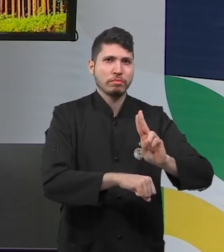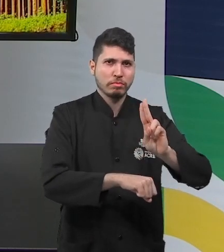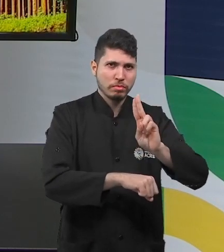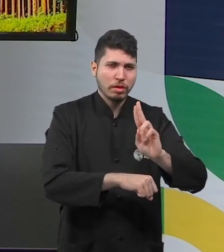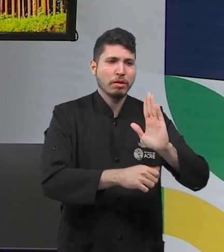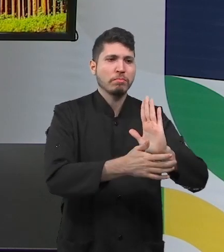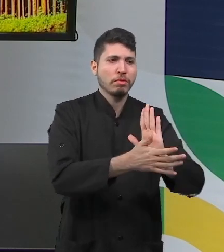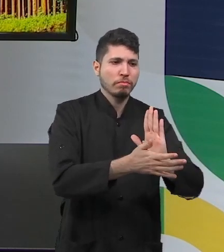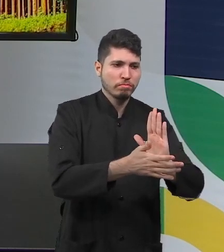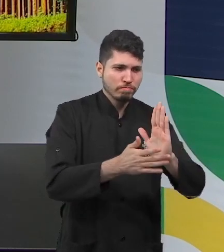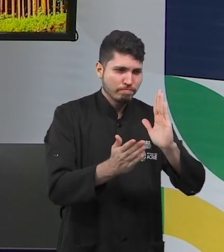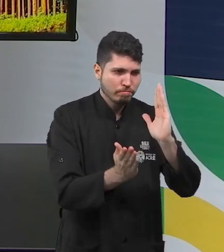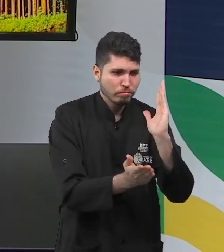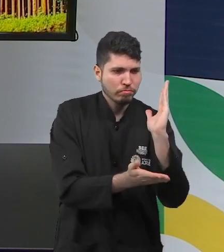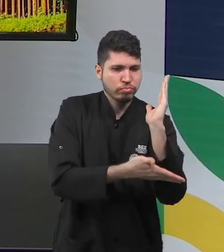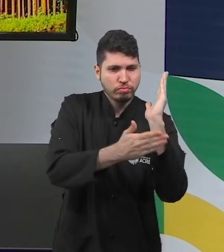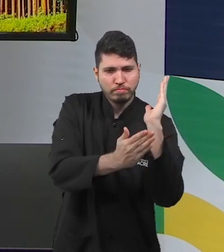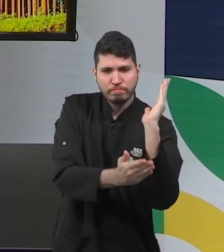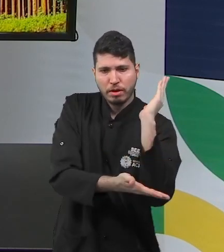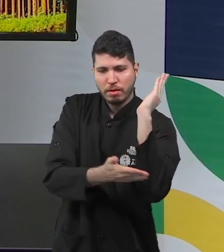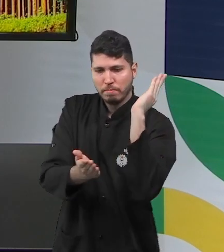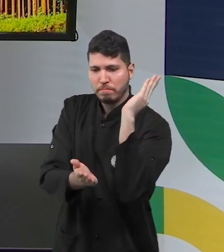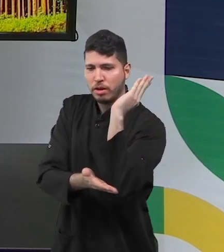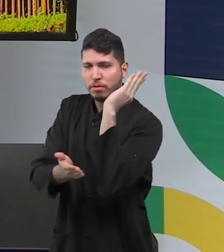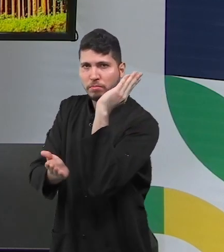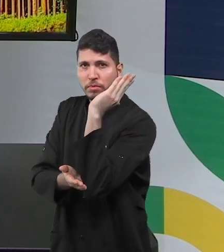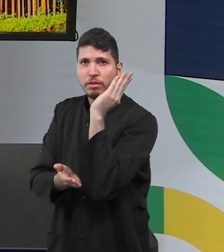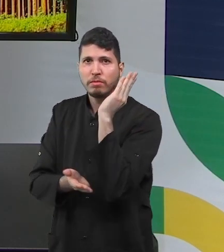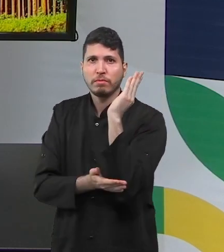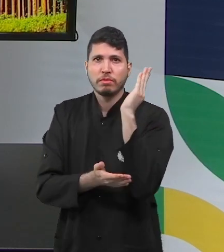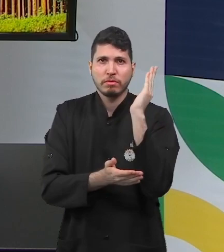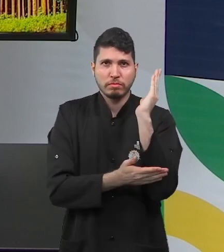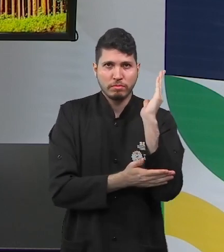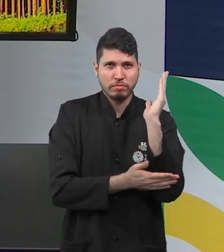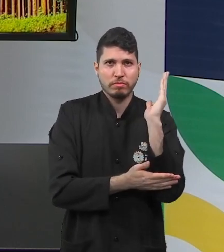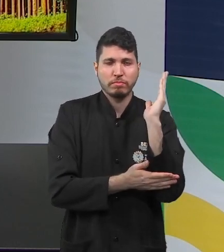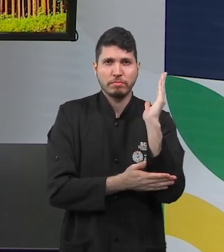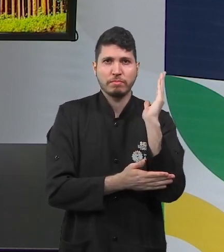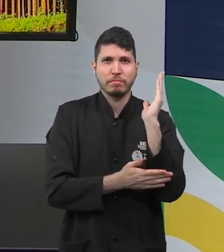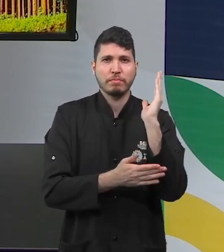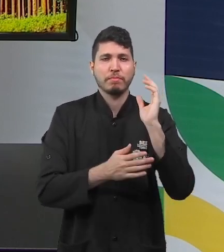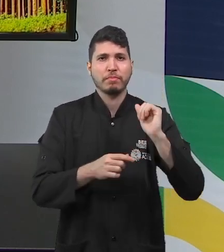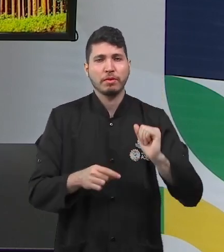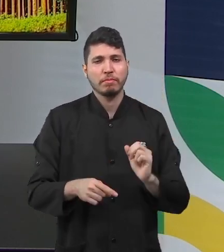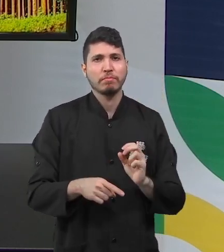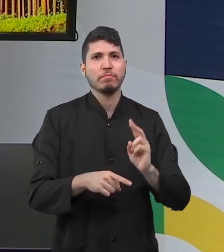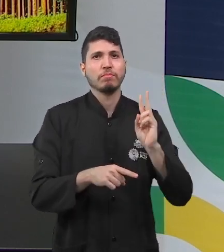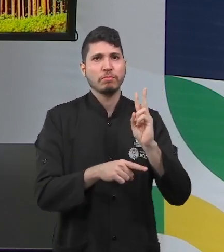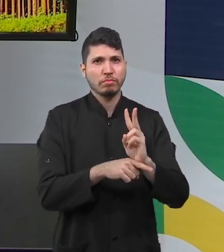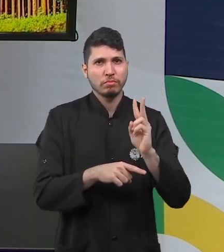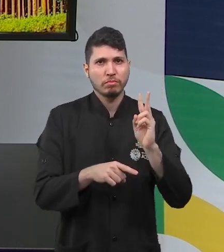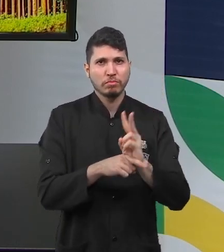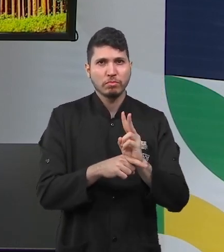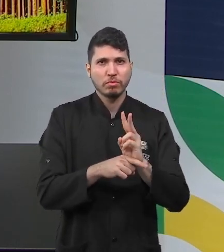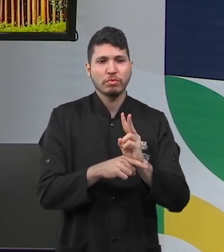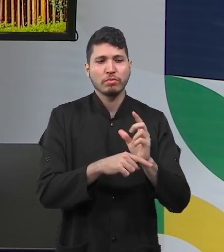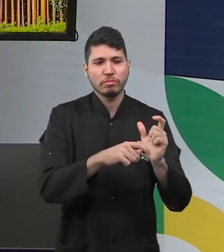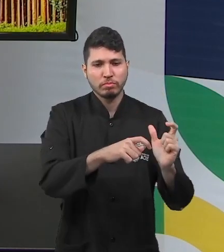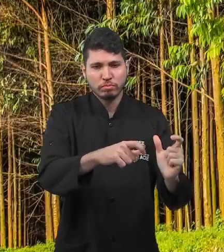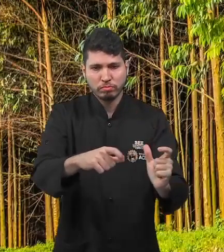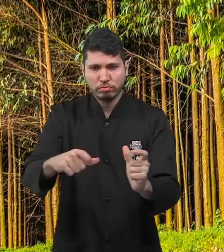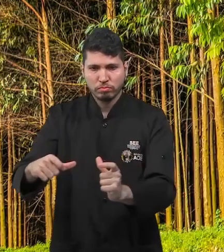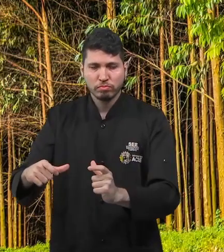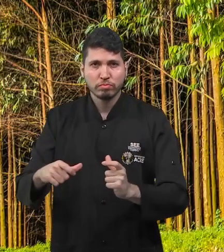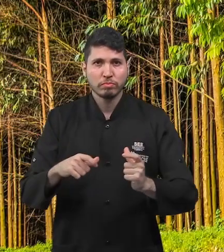desmatado, retirado a madeira, isso preservando o ambiente. Mais alguns